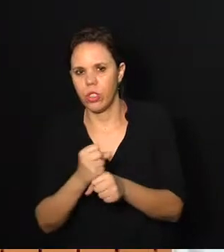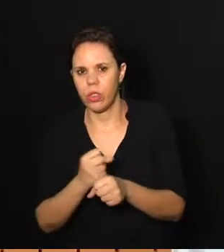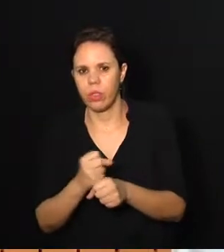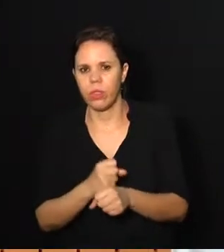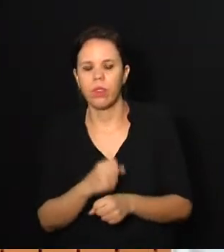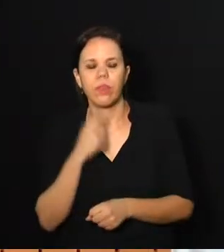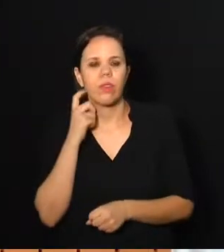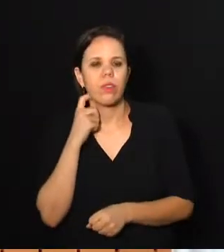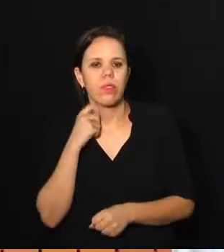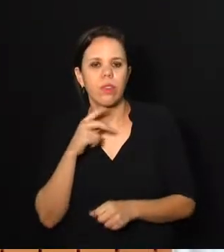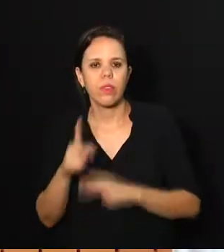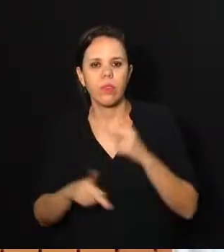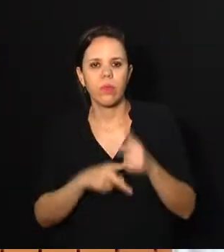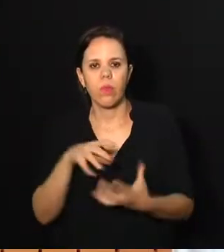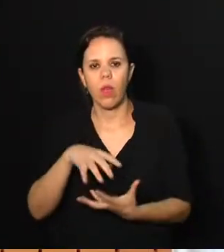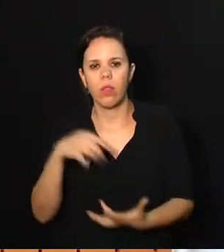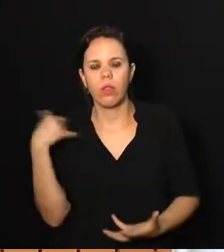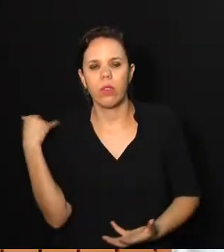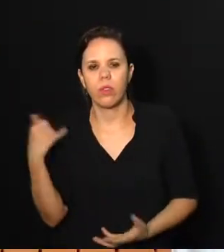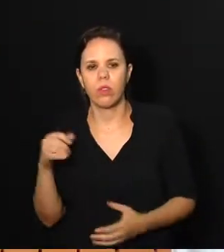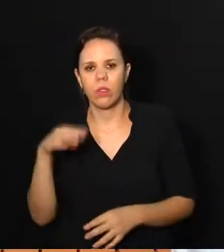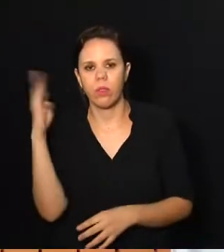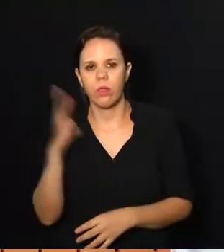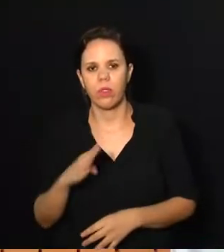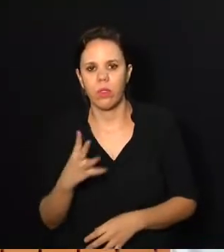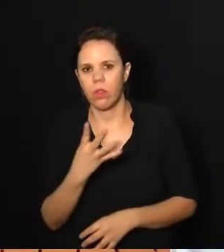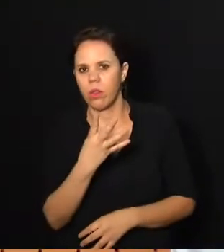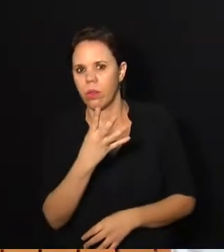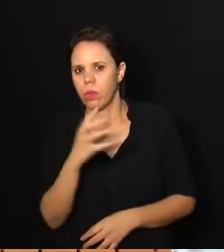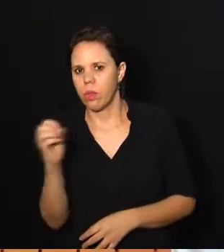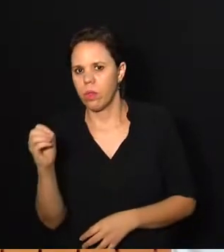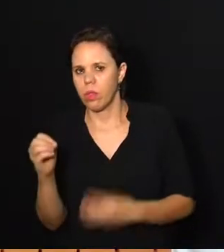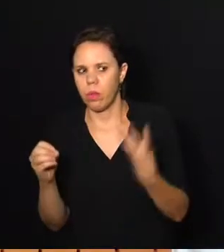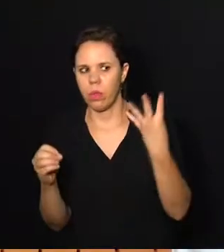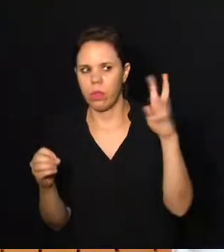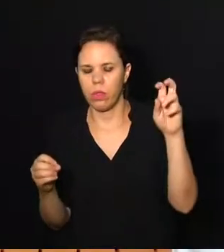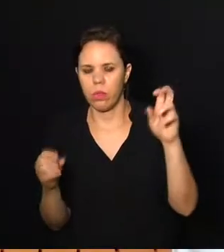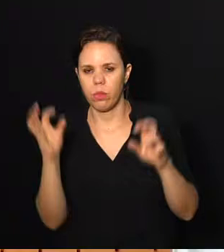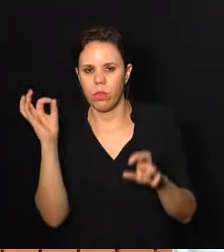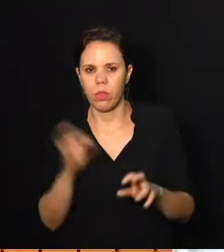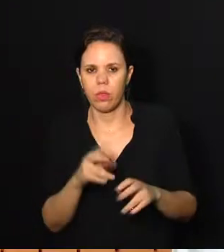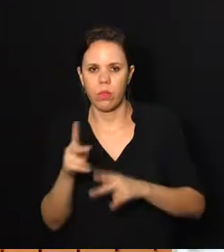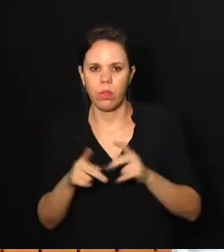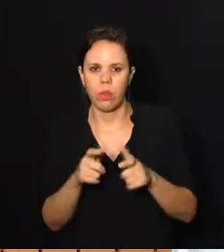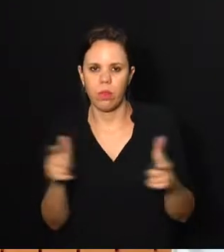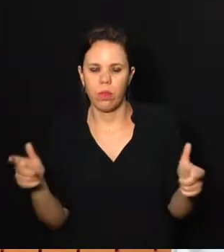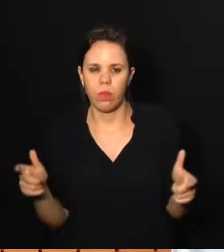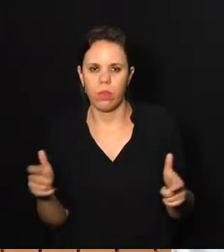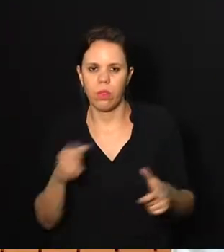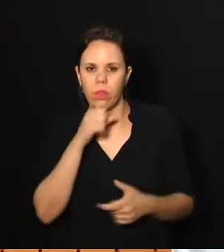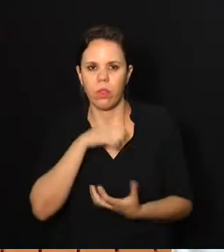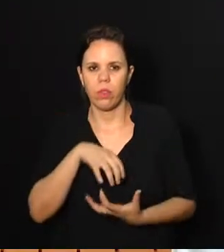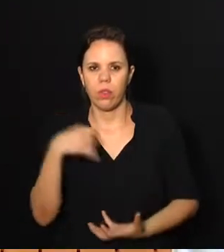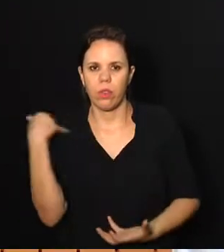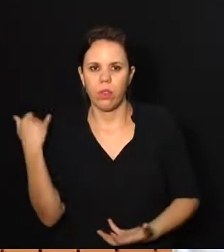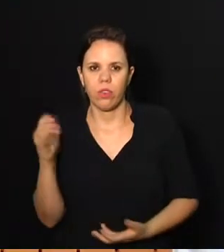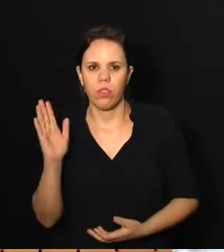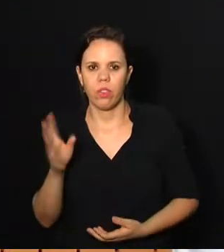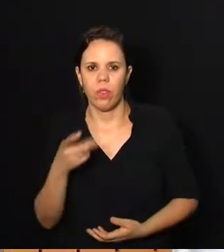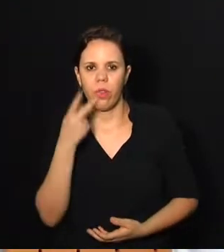a população idosa do Brasil será de 40% a 45%. Eu já até disse